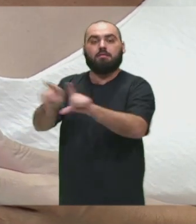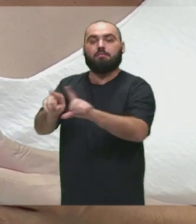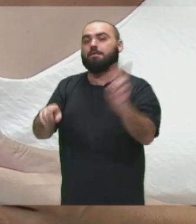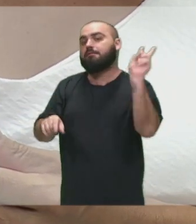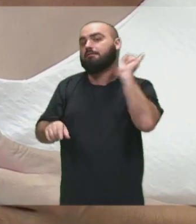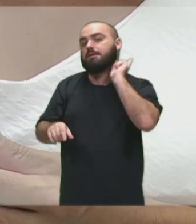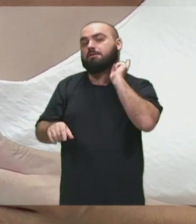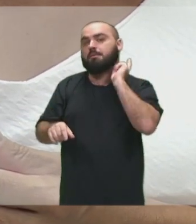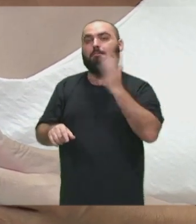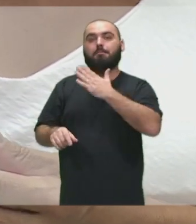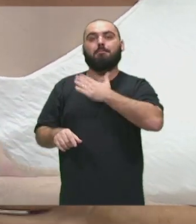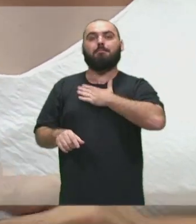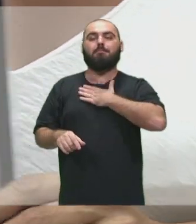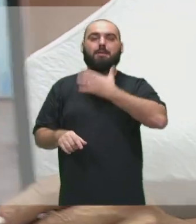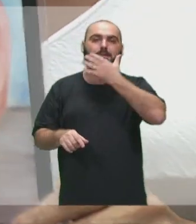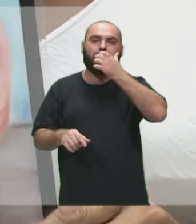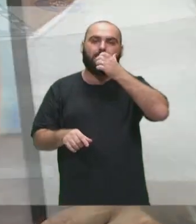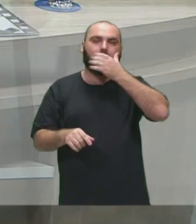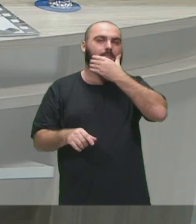do meu marido.